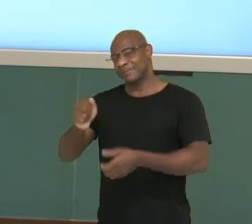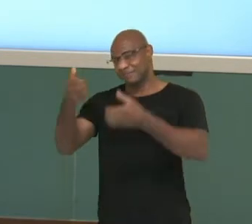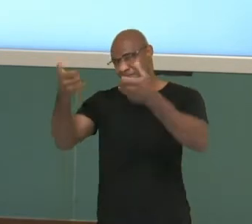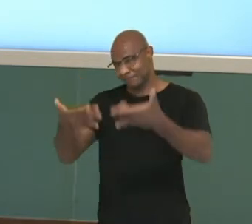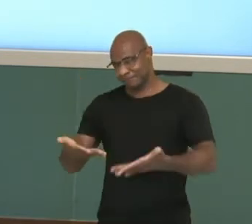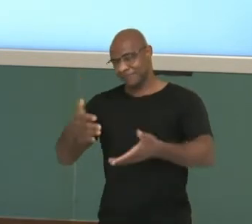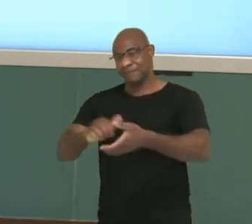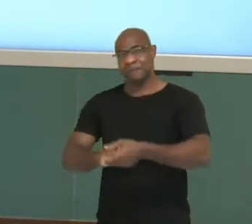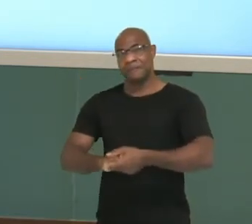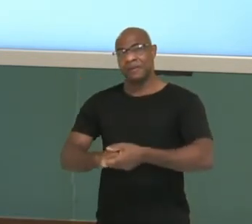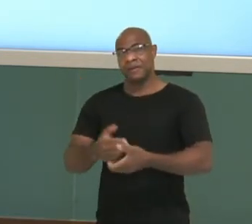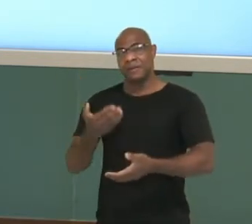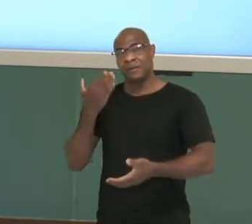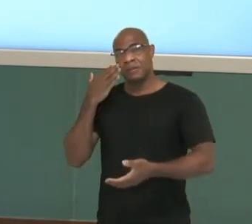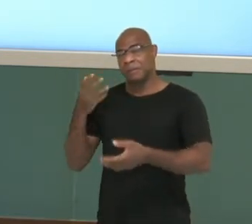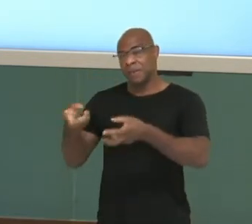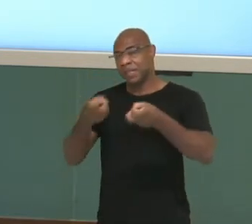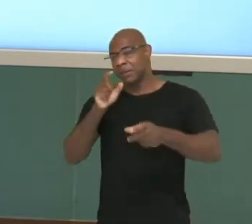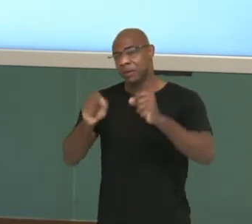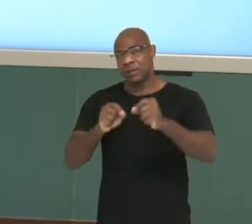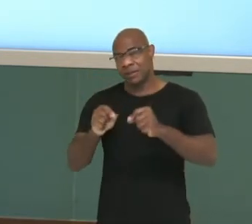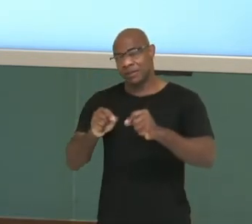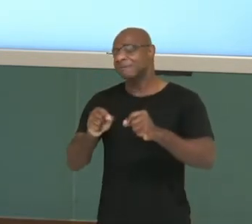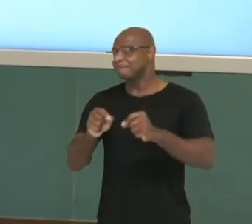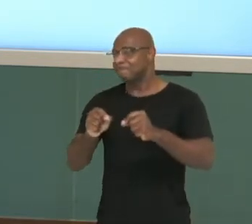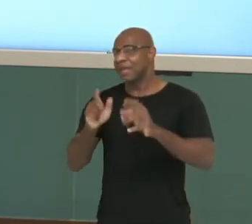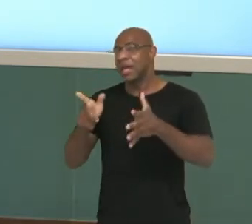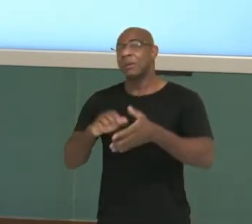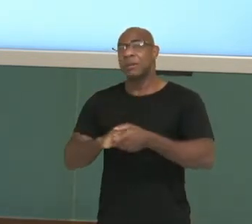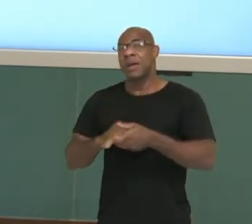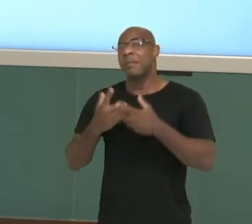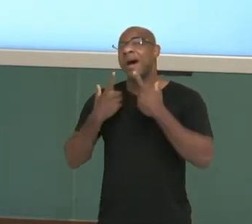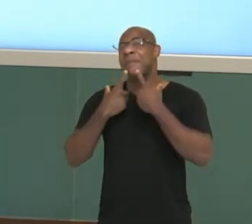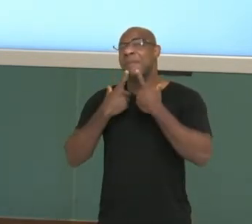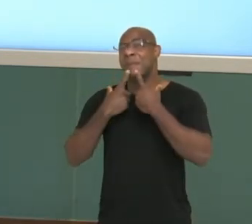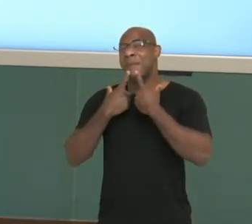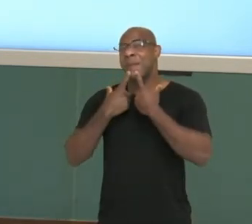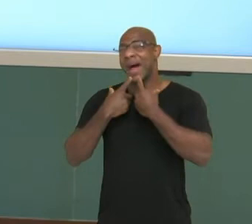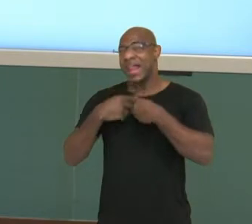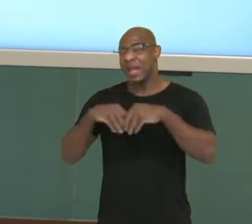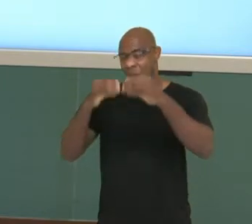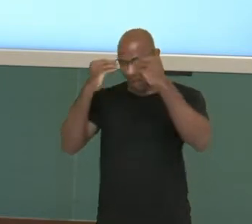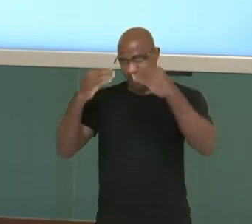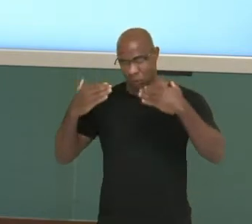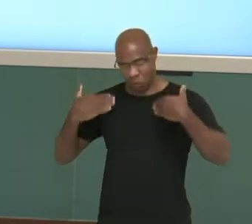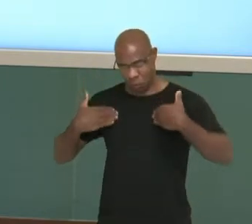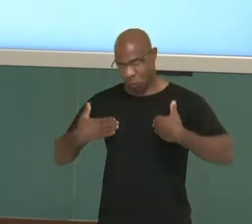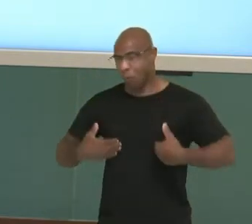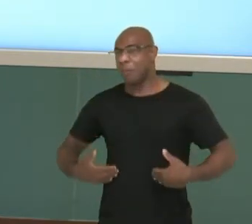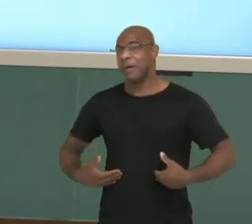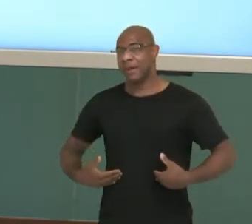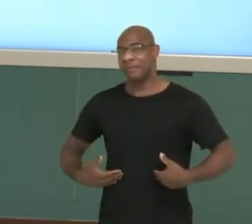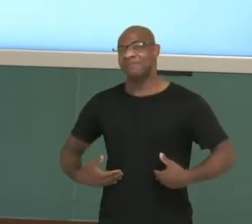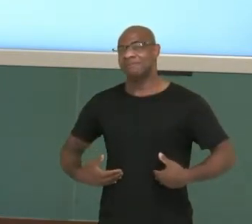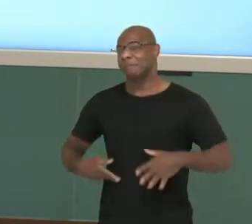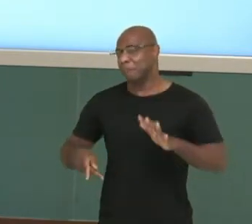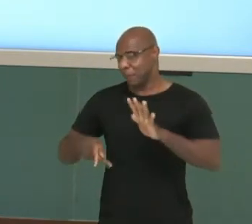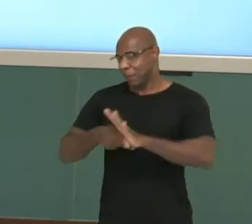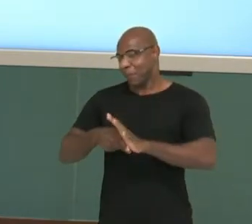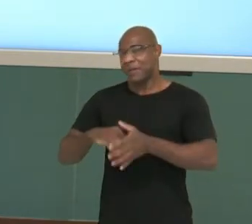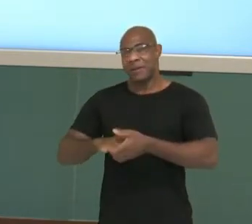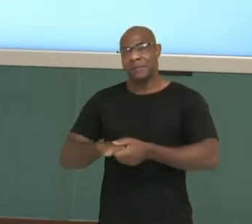Vamos reconhecer a mímica como uma linguagem corporal, né? Já vimos o que é linguagem corporal,